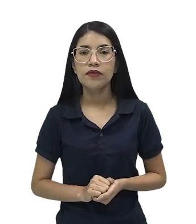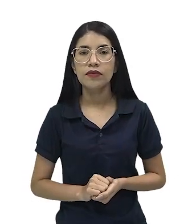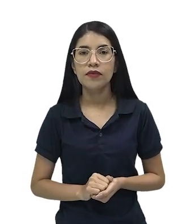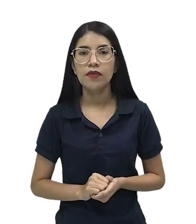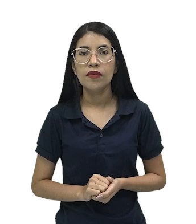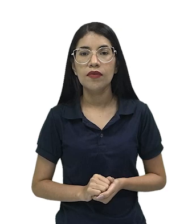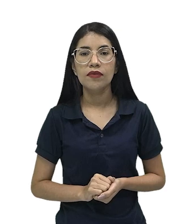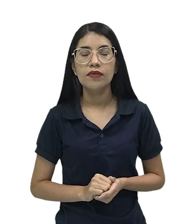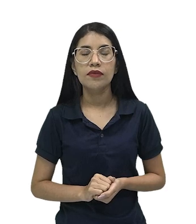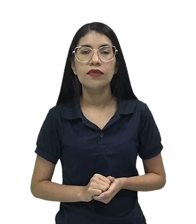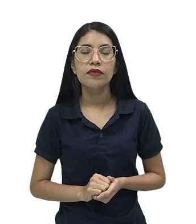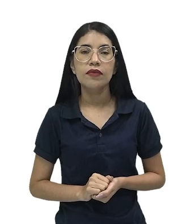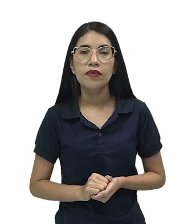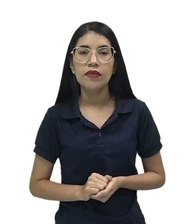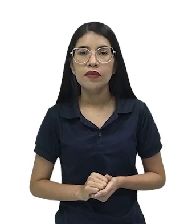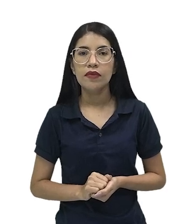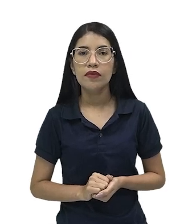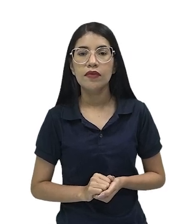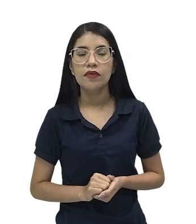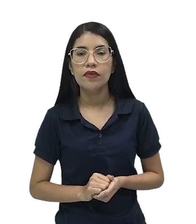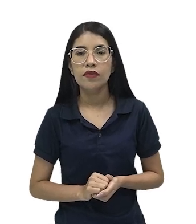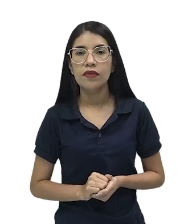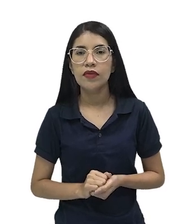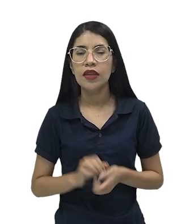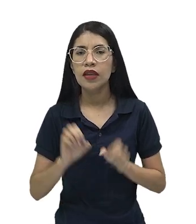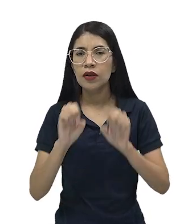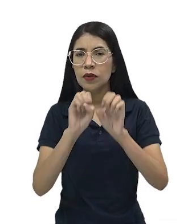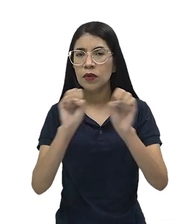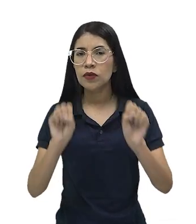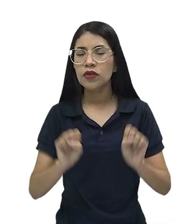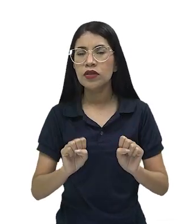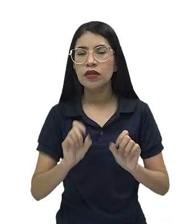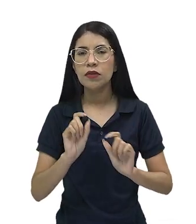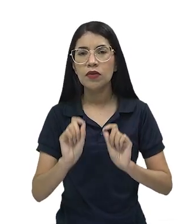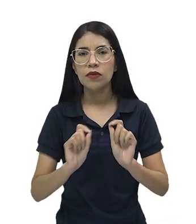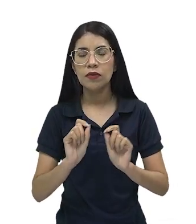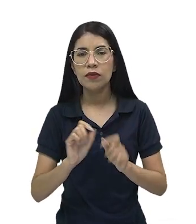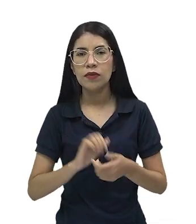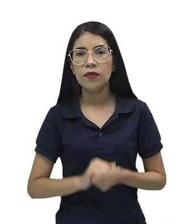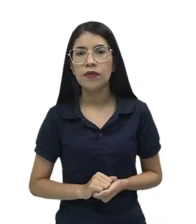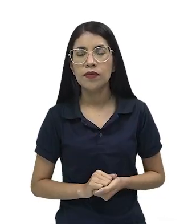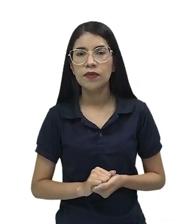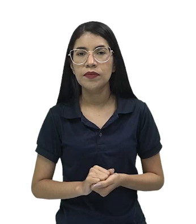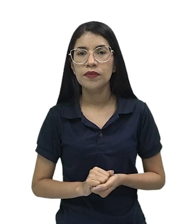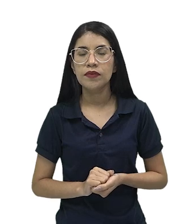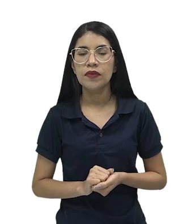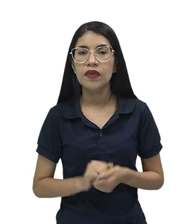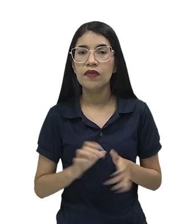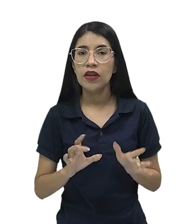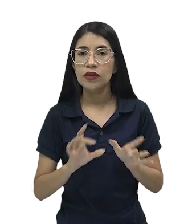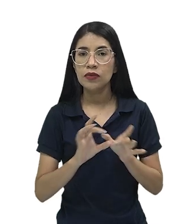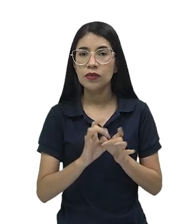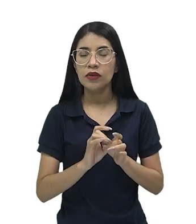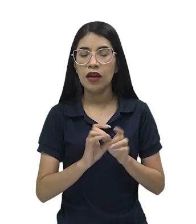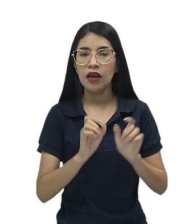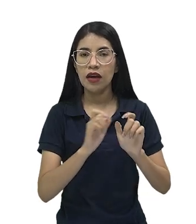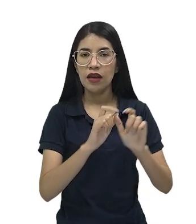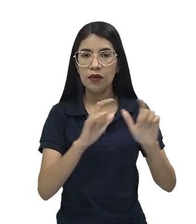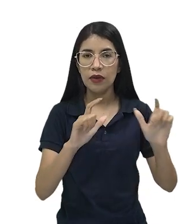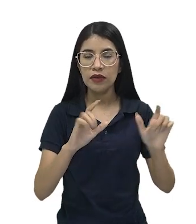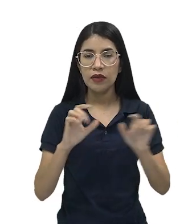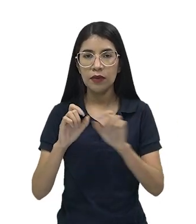jeito, olha. Como é que vai ficar o sistema? O que é um sistema? Um sistema é a junção de duas ou